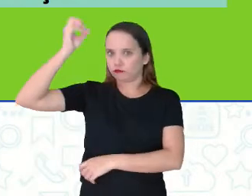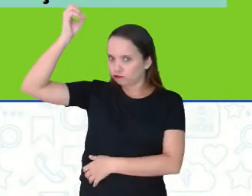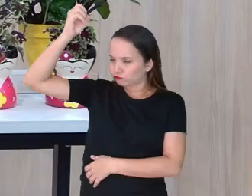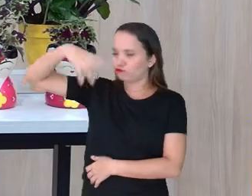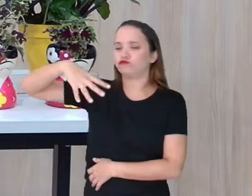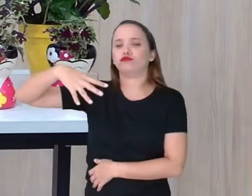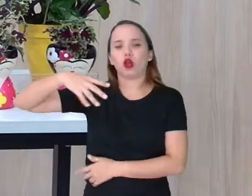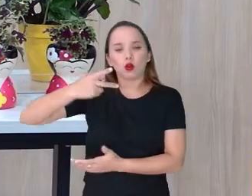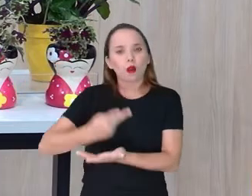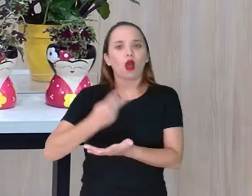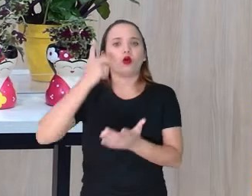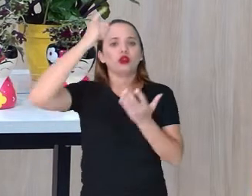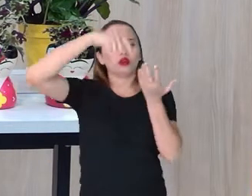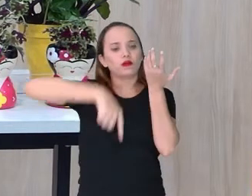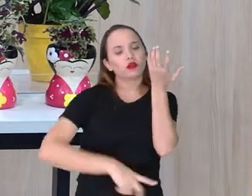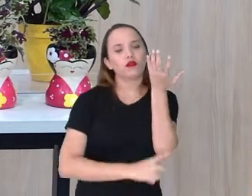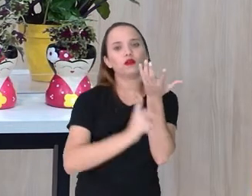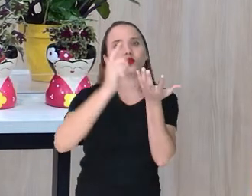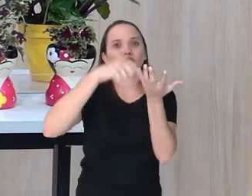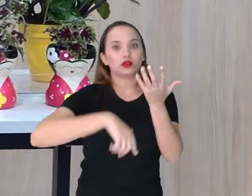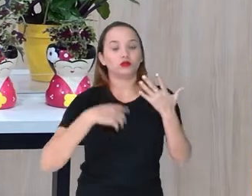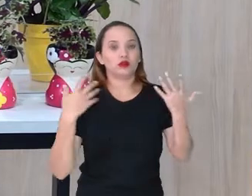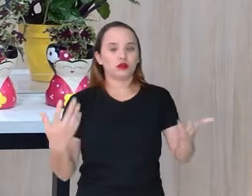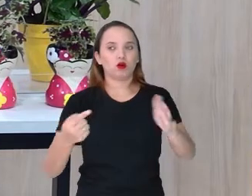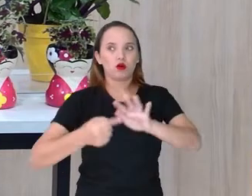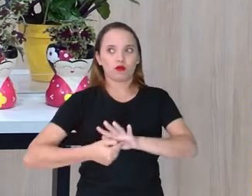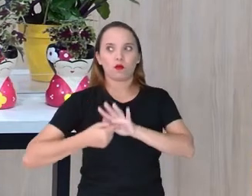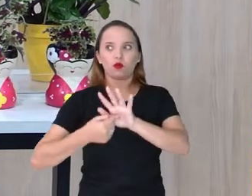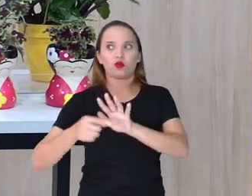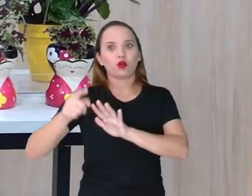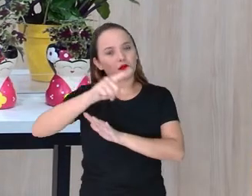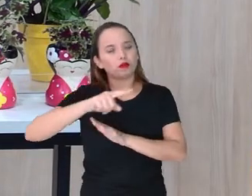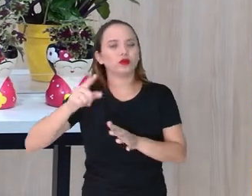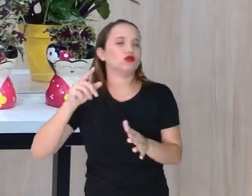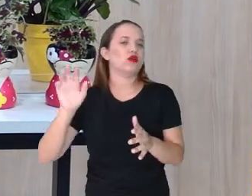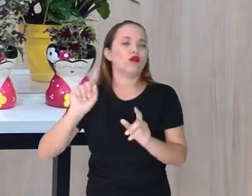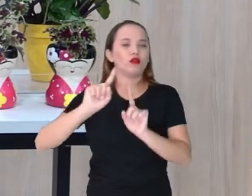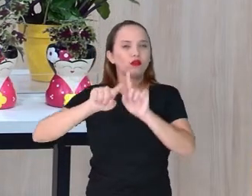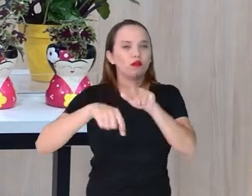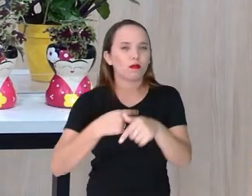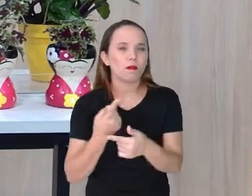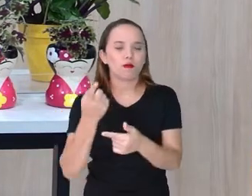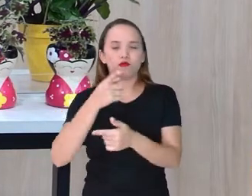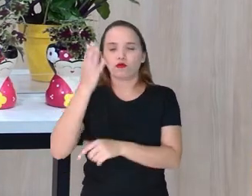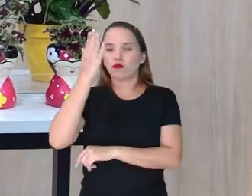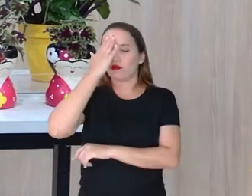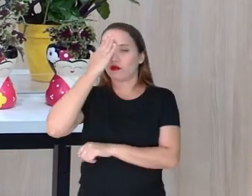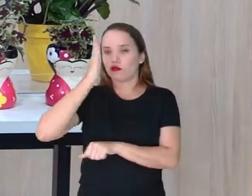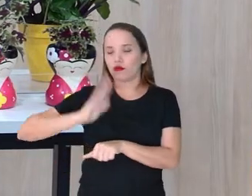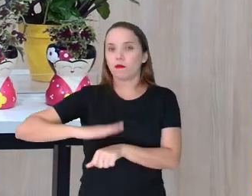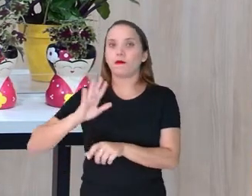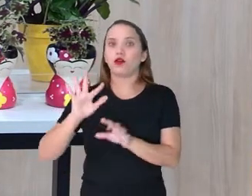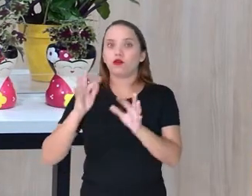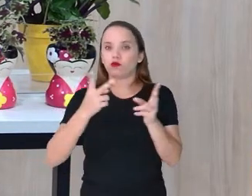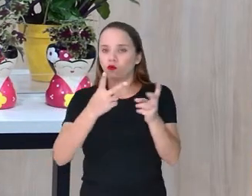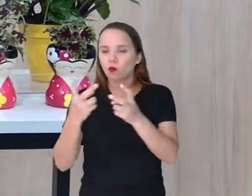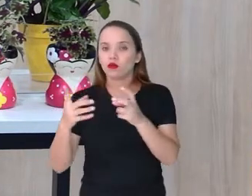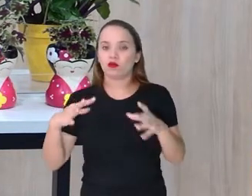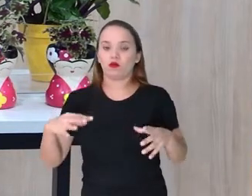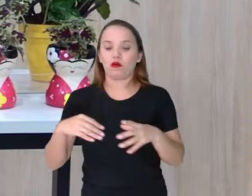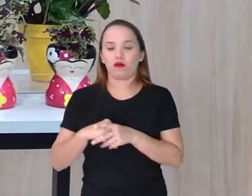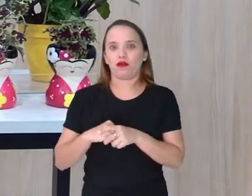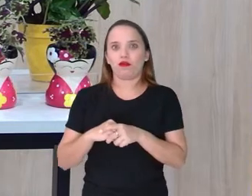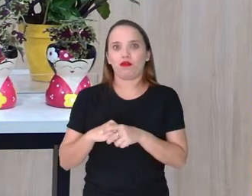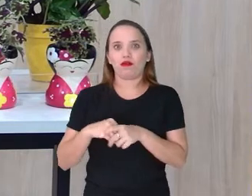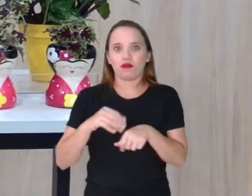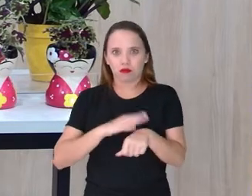que ocorra essa fotossíntese. Então, eu vou trazer para vocês um Fique por Dentro depois, que vocês vão ver naquele momento a